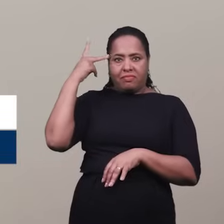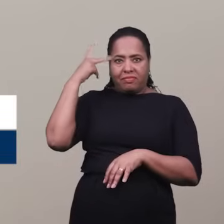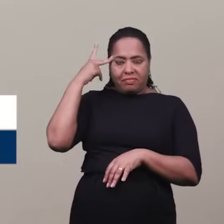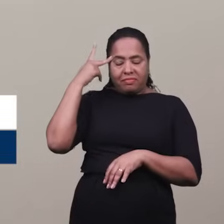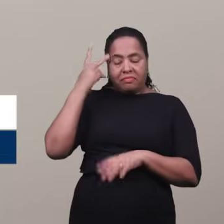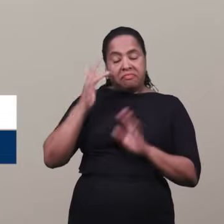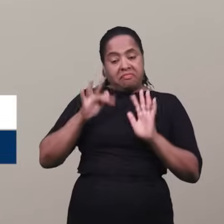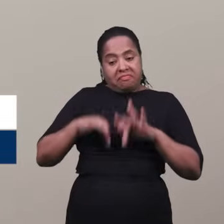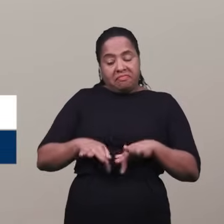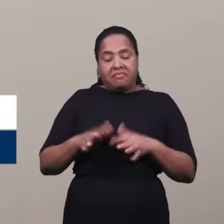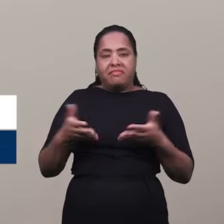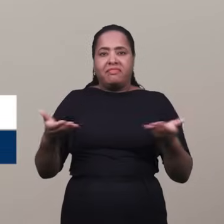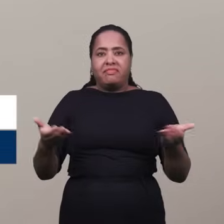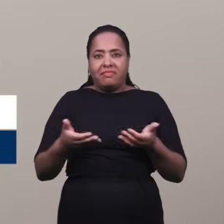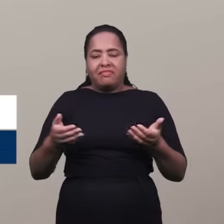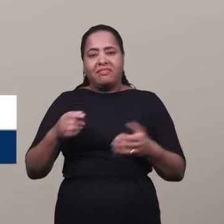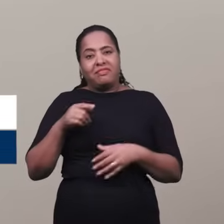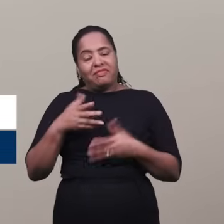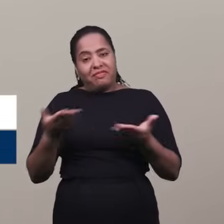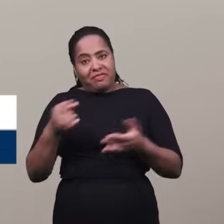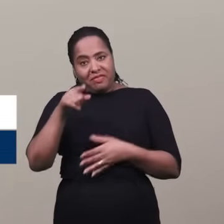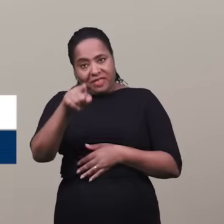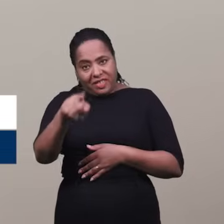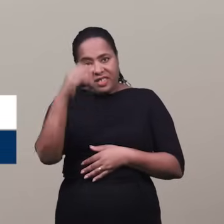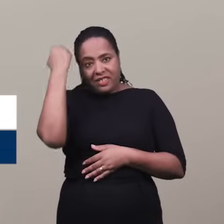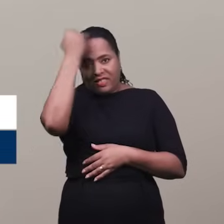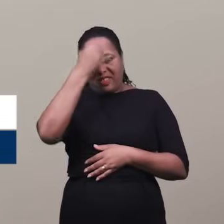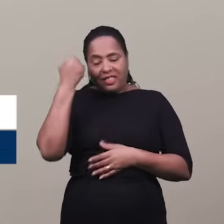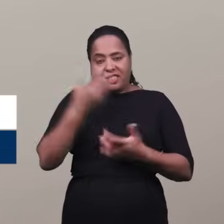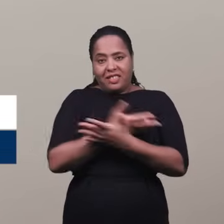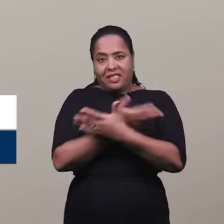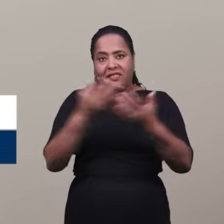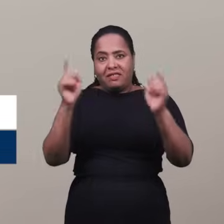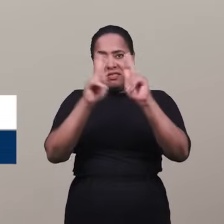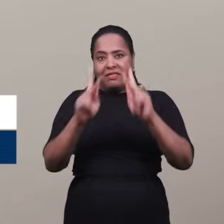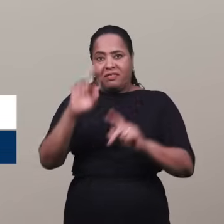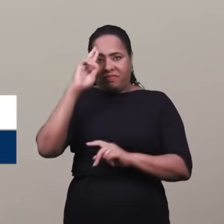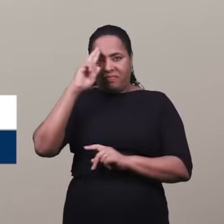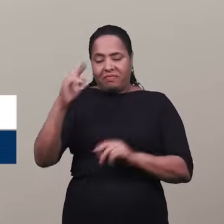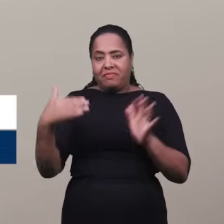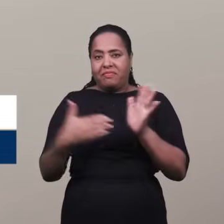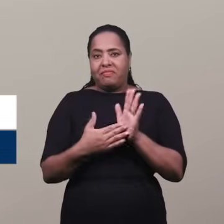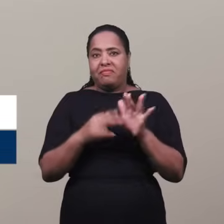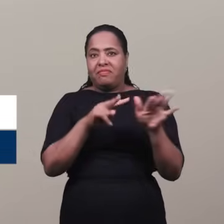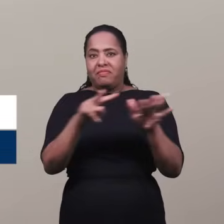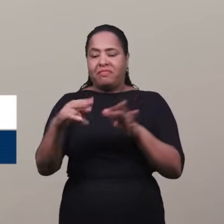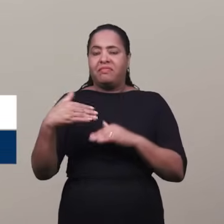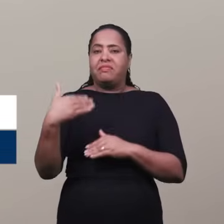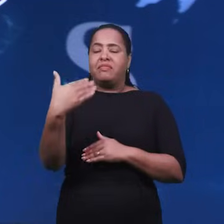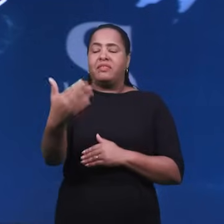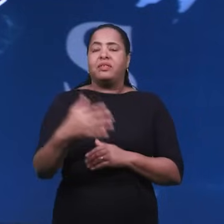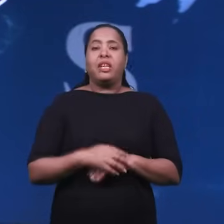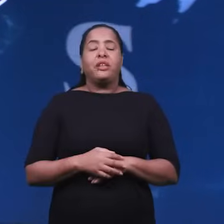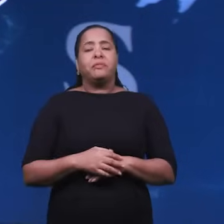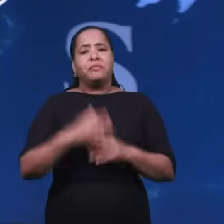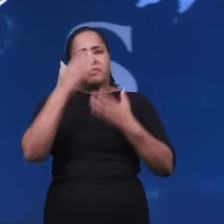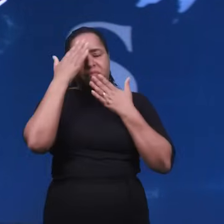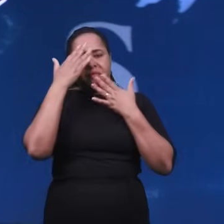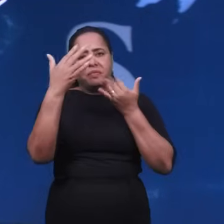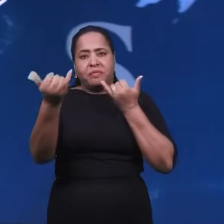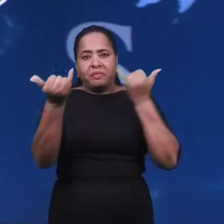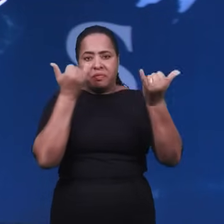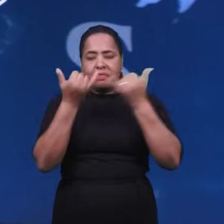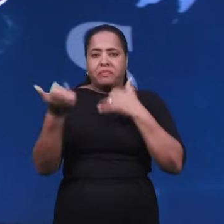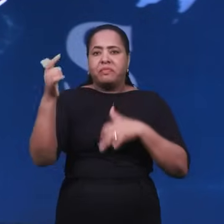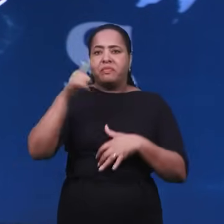Paulo. Nós ficamos por aqui. E agora é com você, Jorge. A todos a paz do Senhor Jesus e até semana que vem. Obrigado pelas